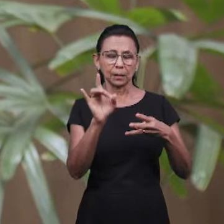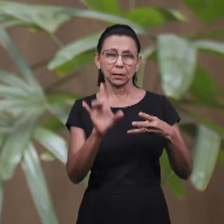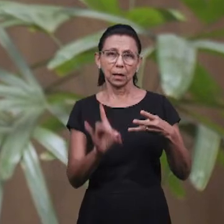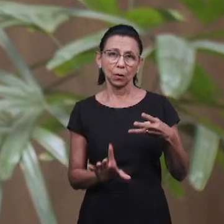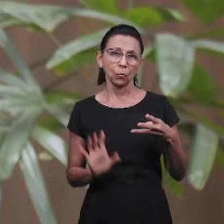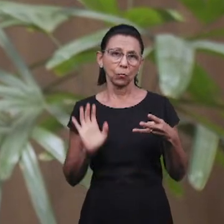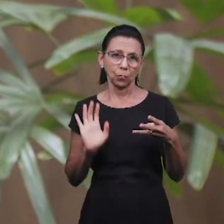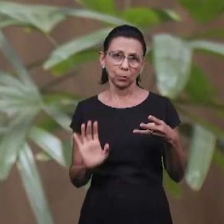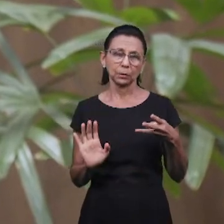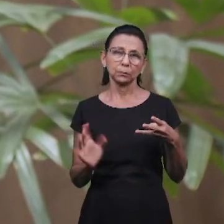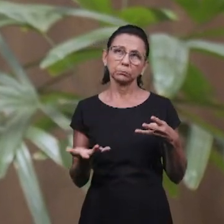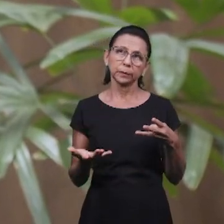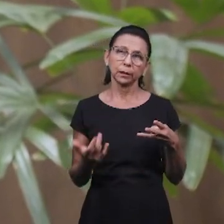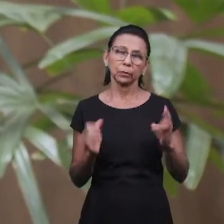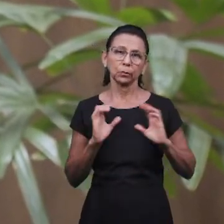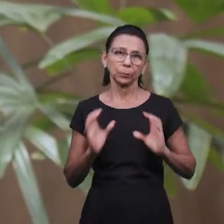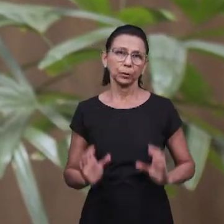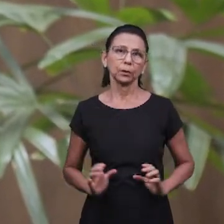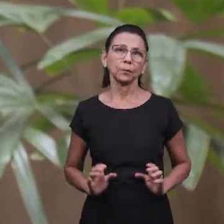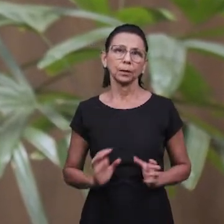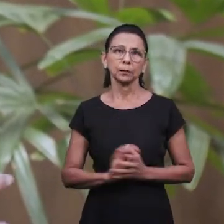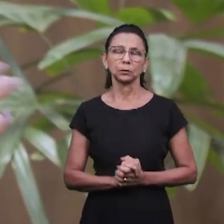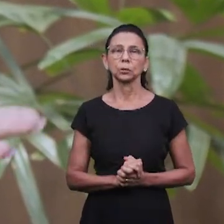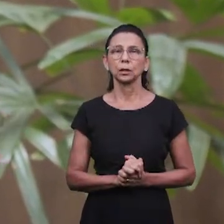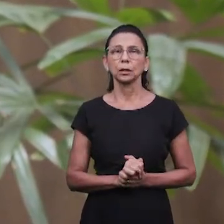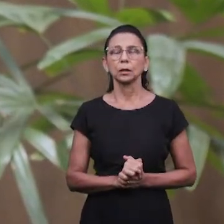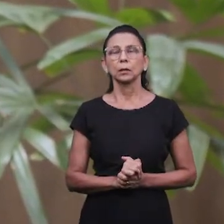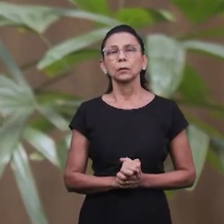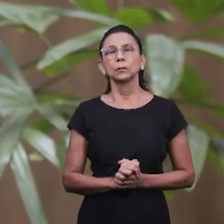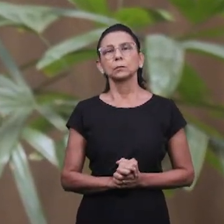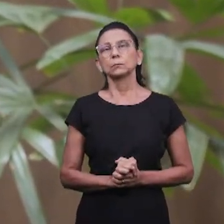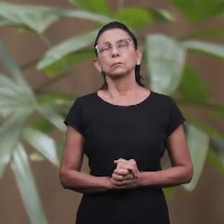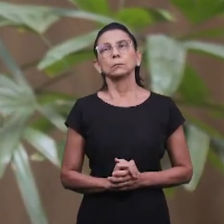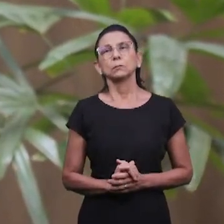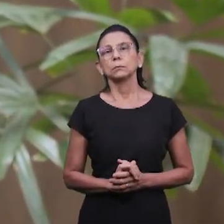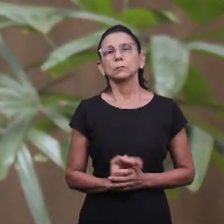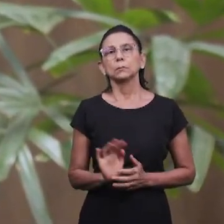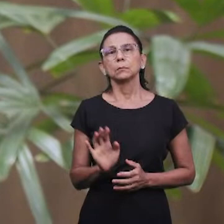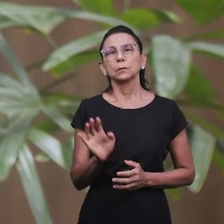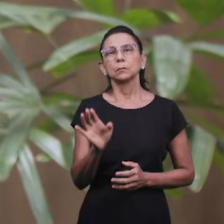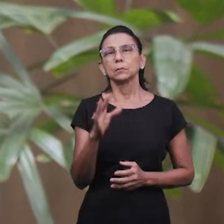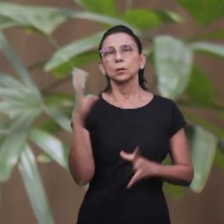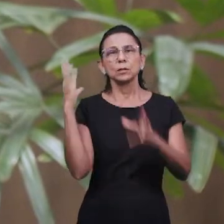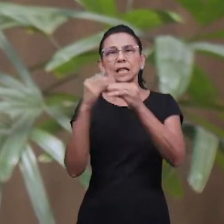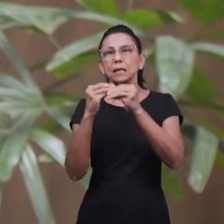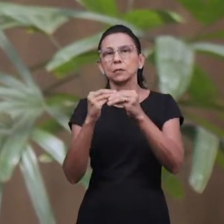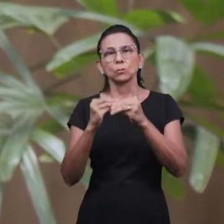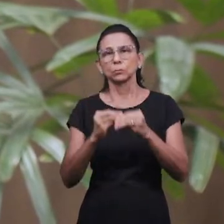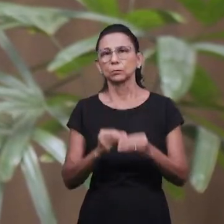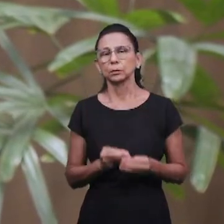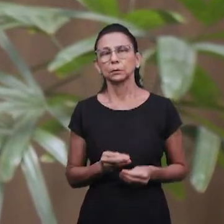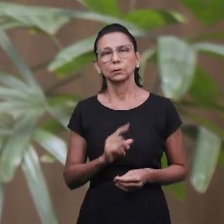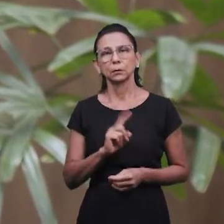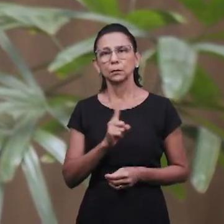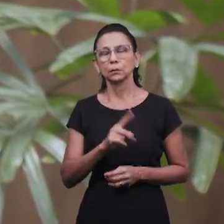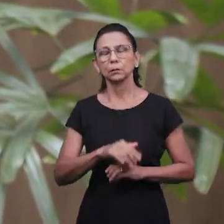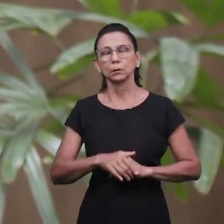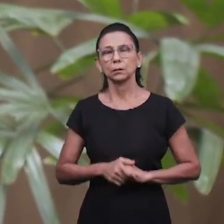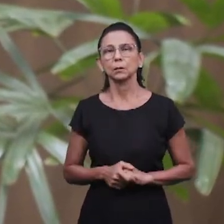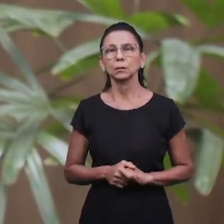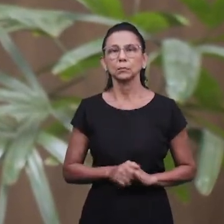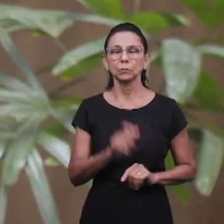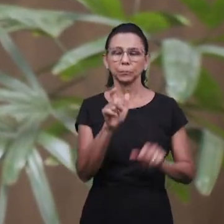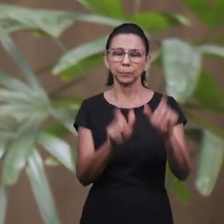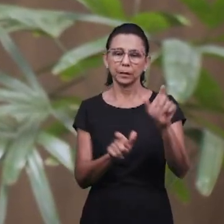únicas. Certo. Então, não tem como ter um manual de autismo apresentar isso. Não. Cada indivíduo vai apresentar